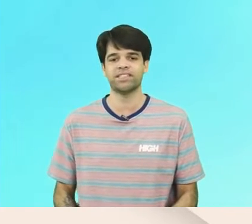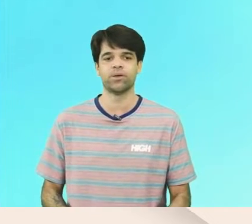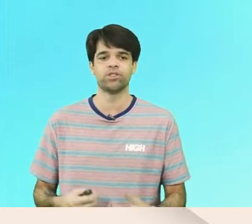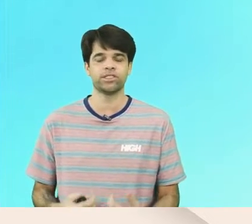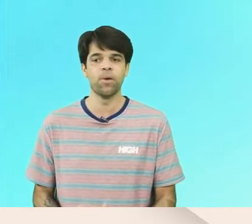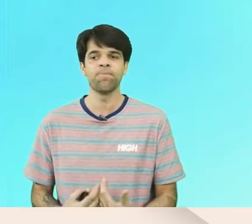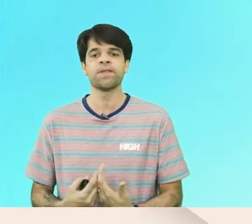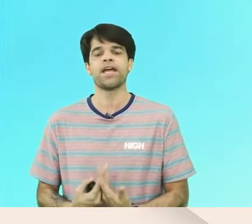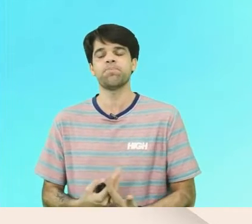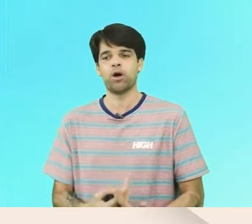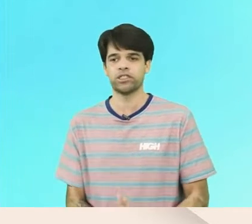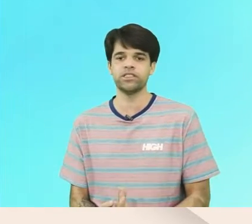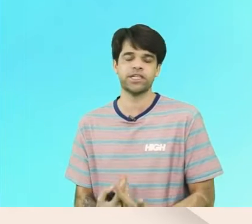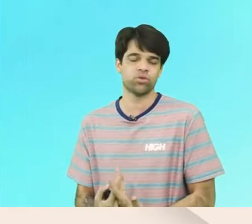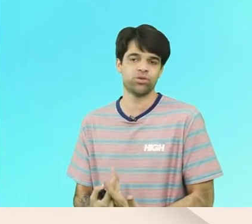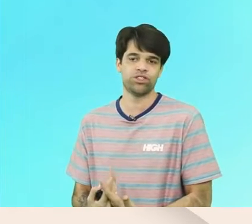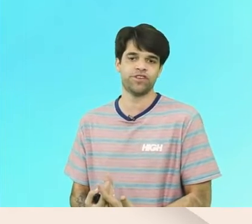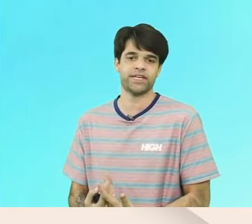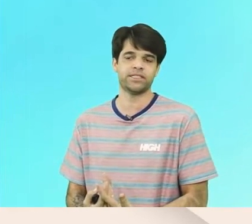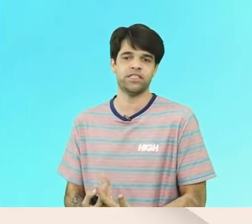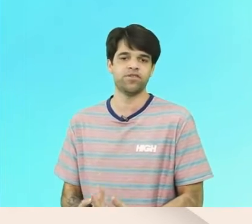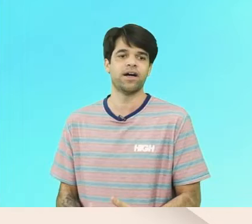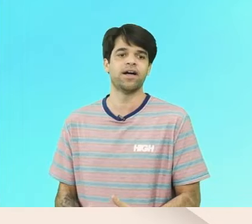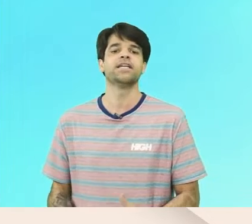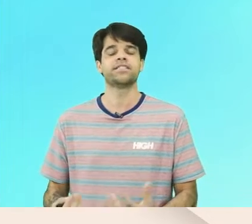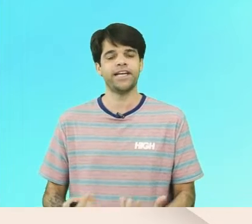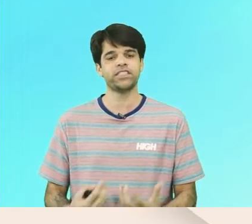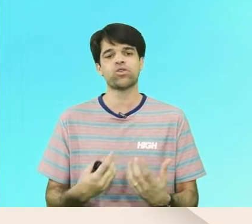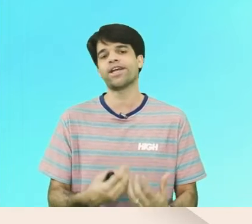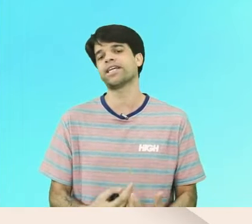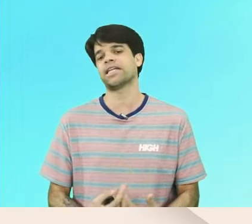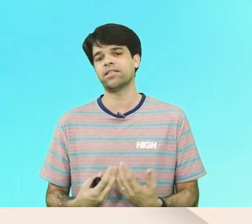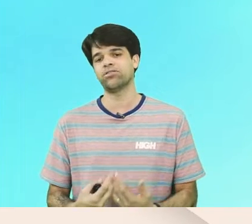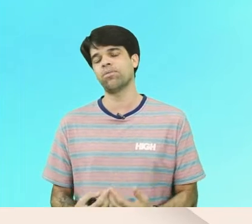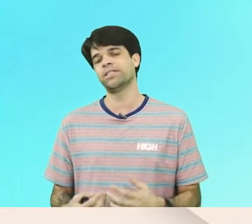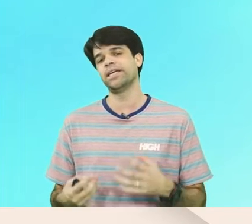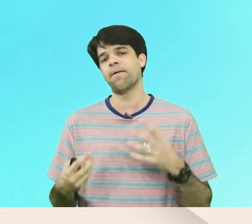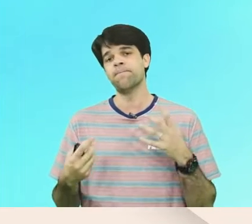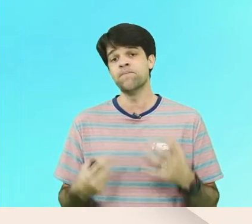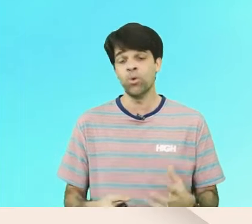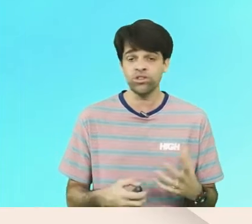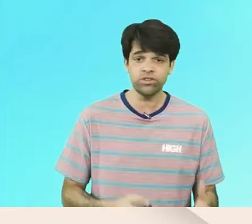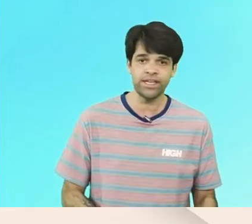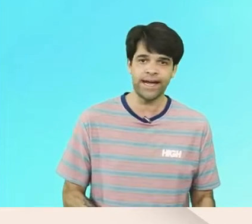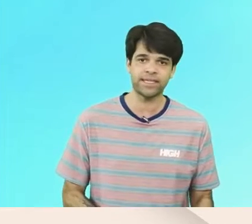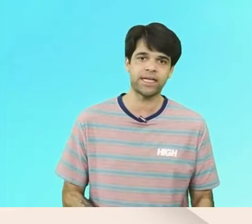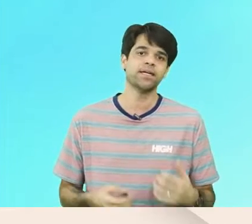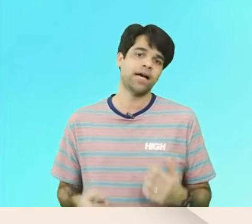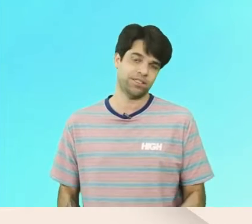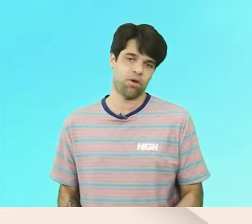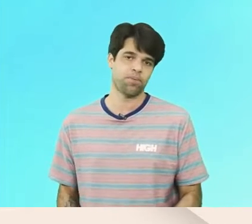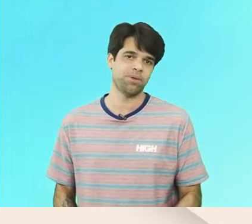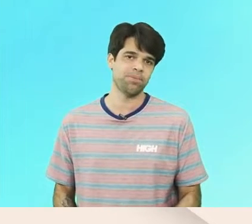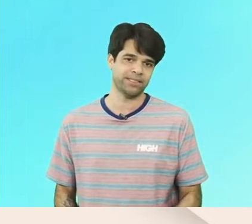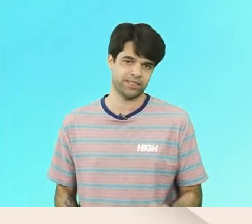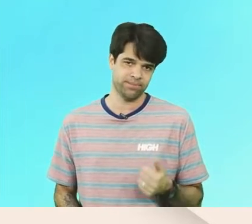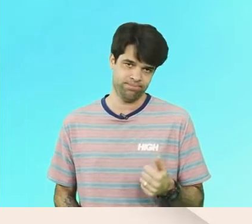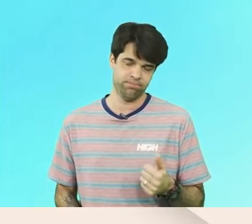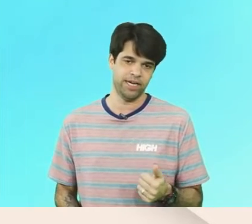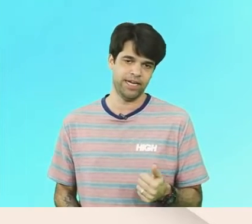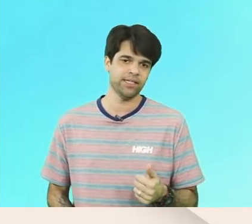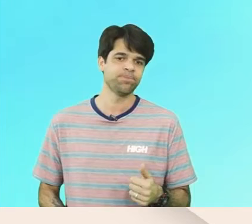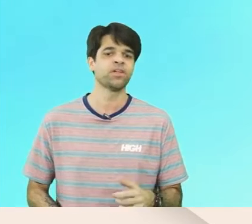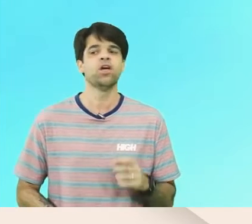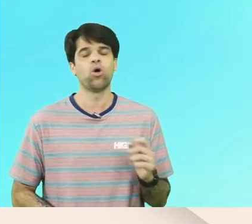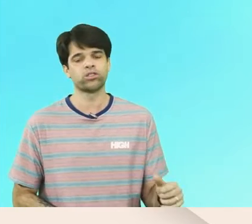olhar da inovação. Então, é importante que a tua justificativa esteja conectada de uma maneira muito direta à tua